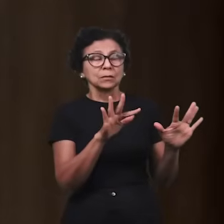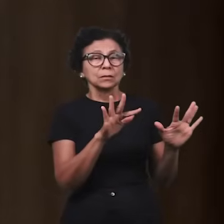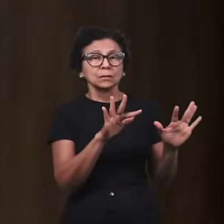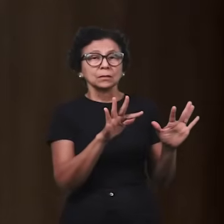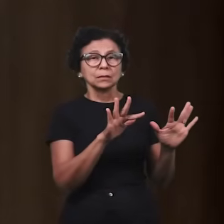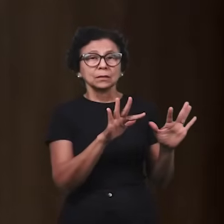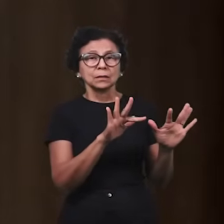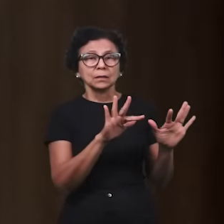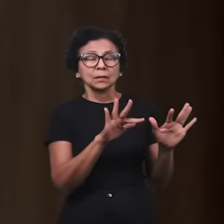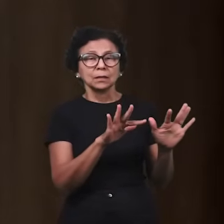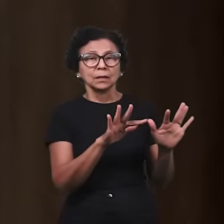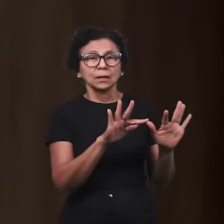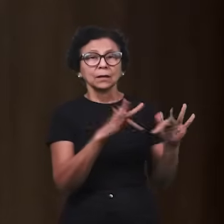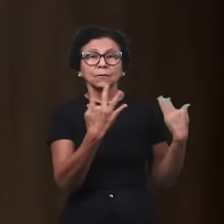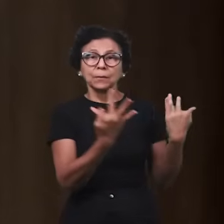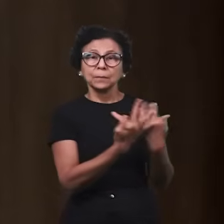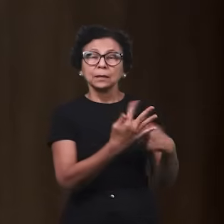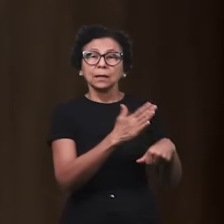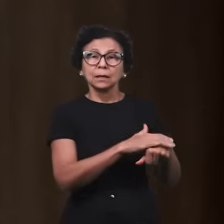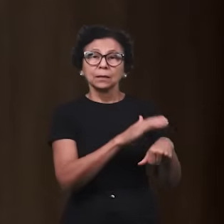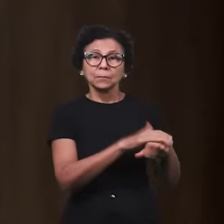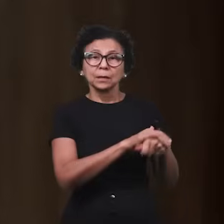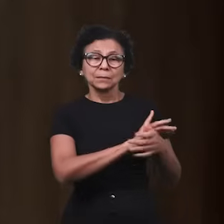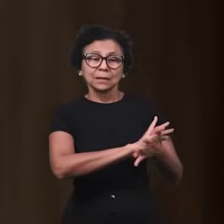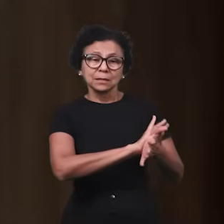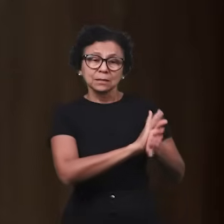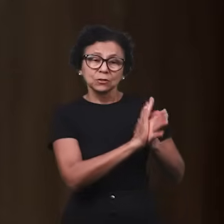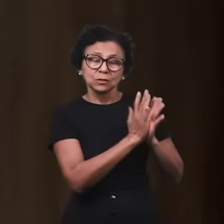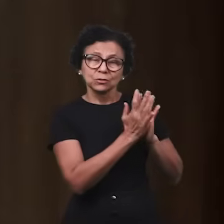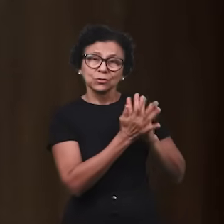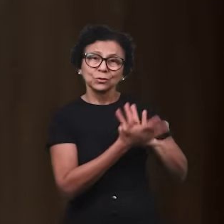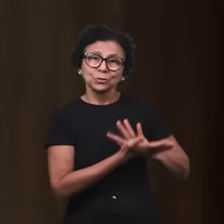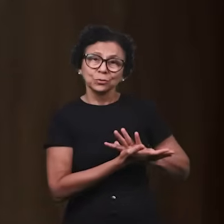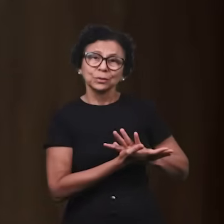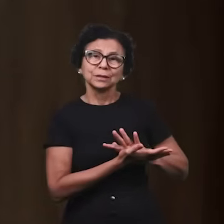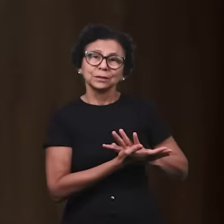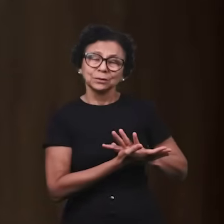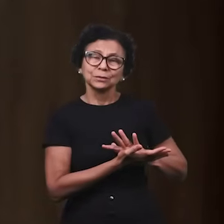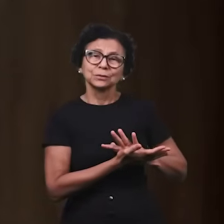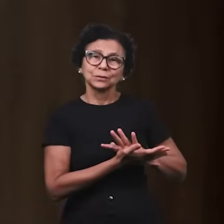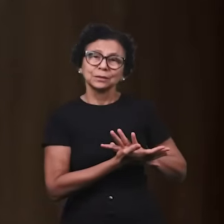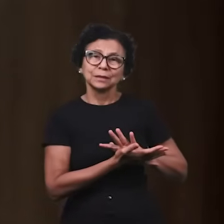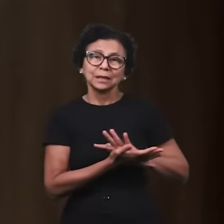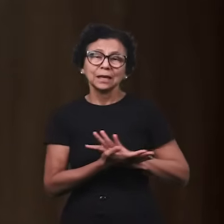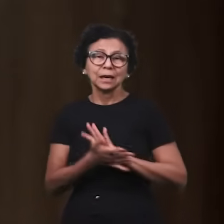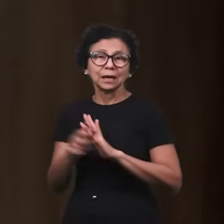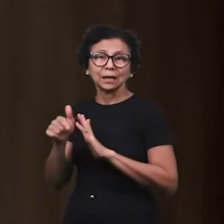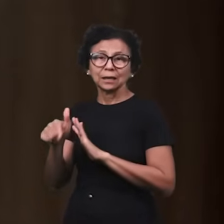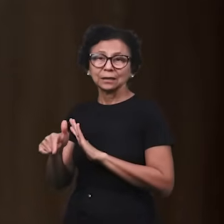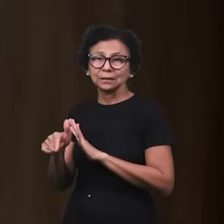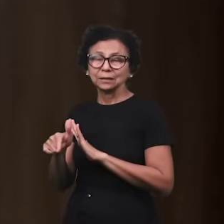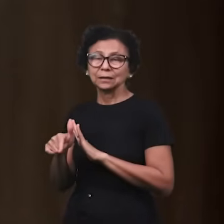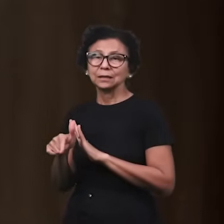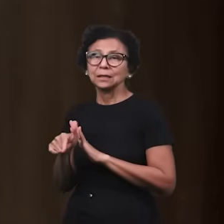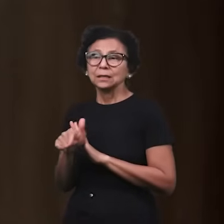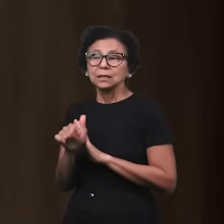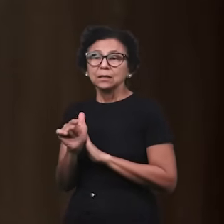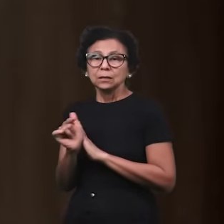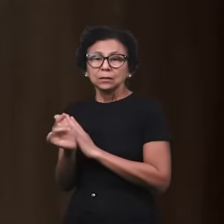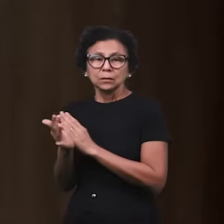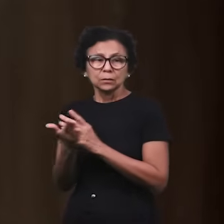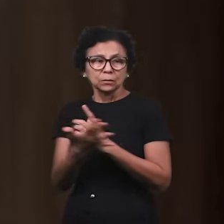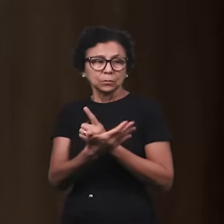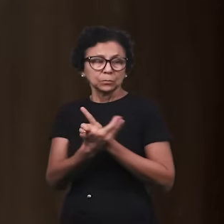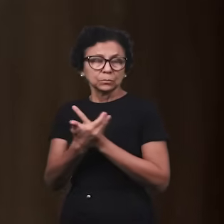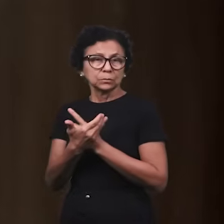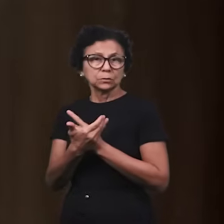muros. Quando nós temos que construir muros para proteger a família, para proteger as crianças,